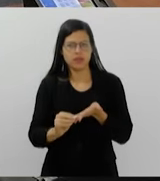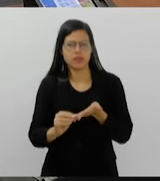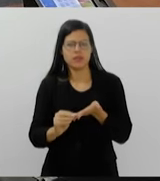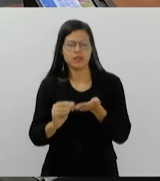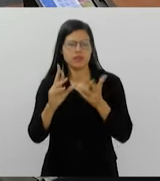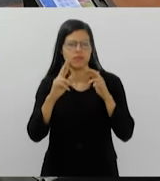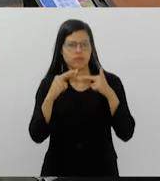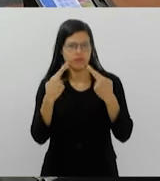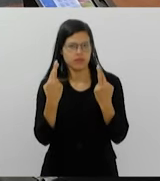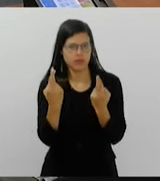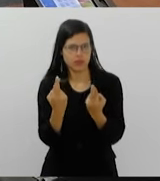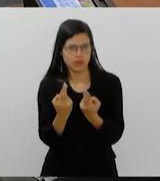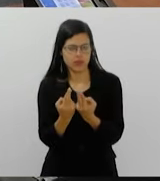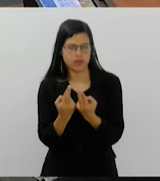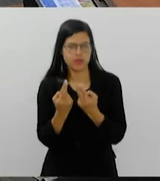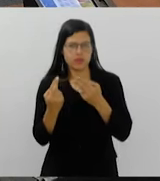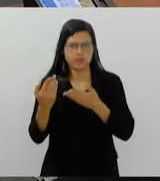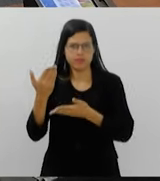da sessão